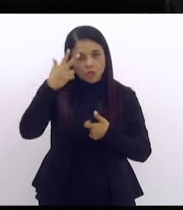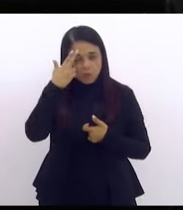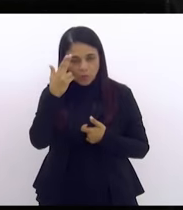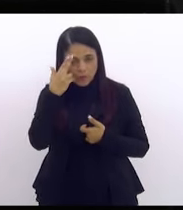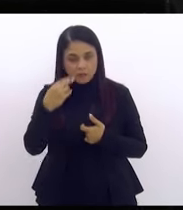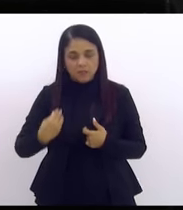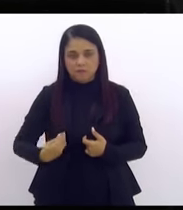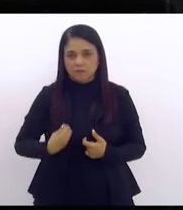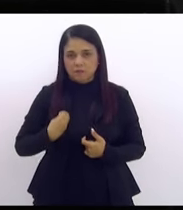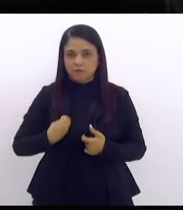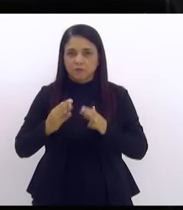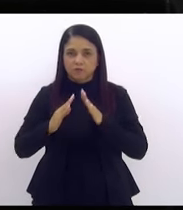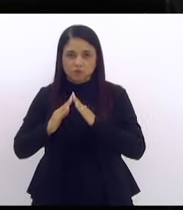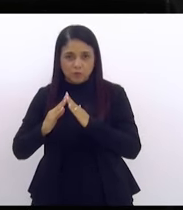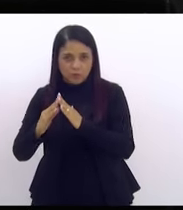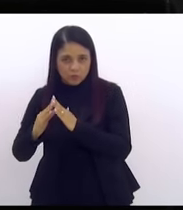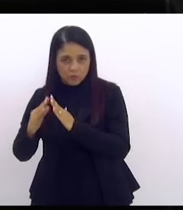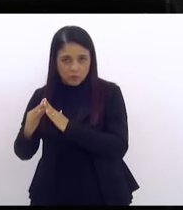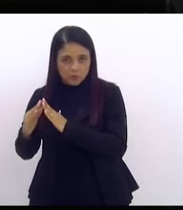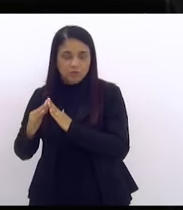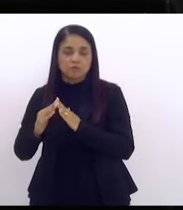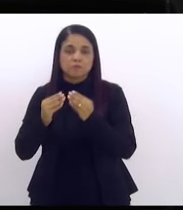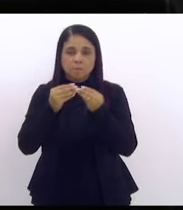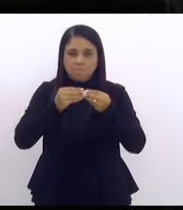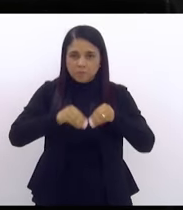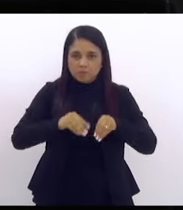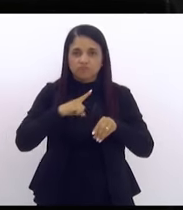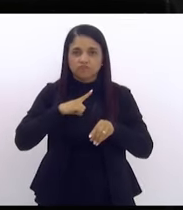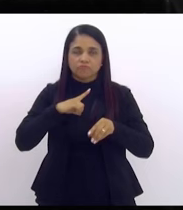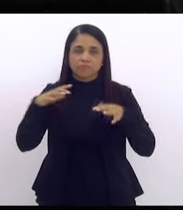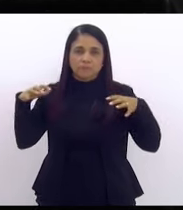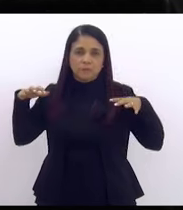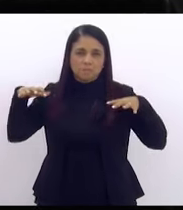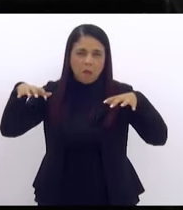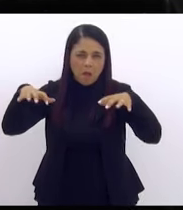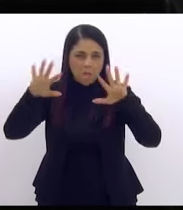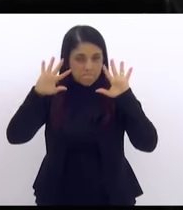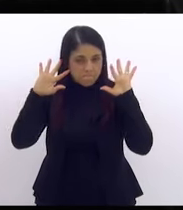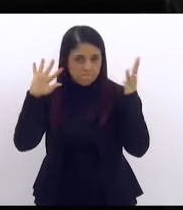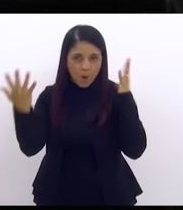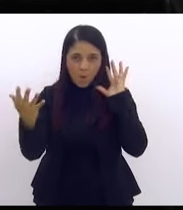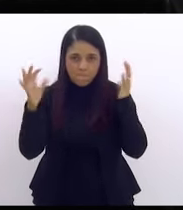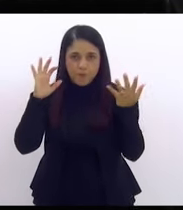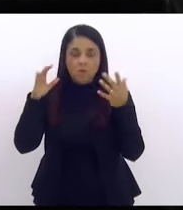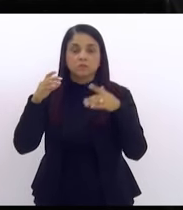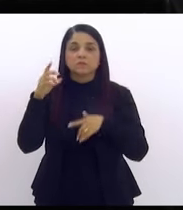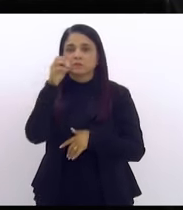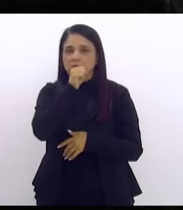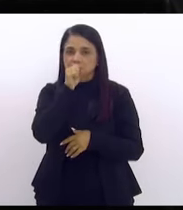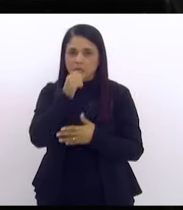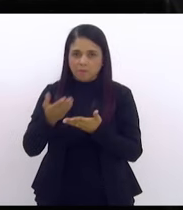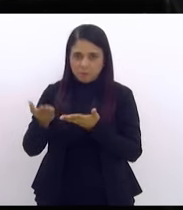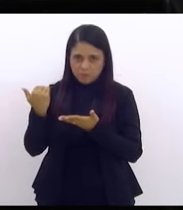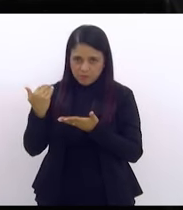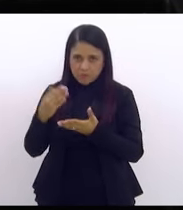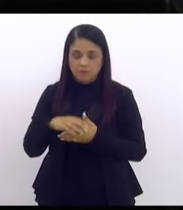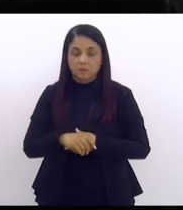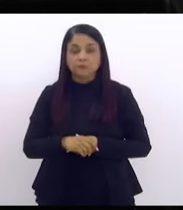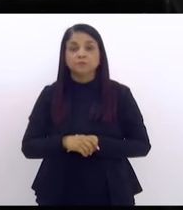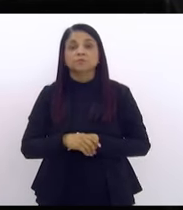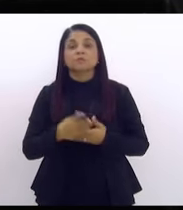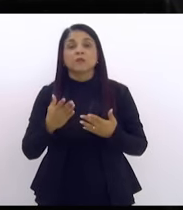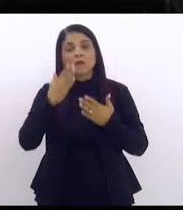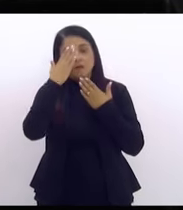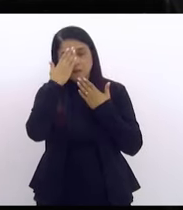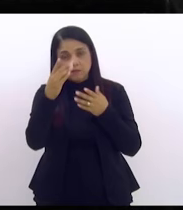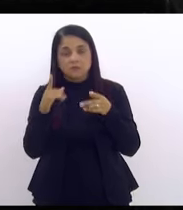a vida dos moradores que foram afetados pelas fortes chuvas deste último final de semana. E agradecer também